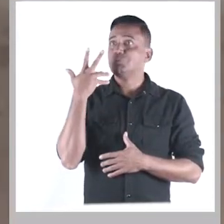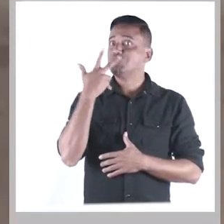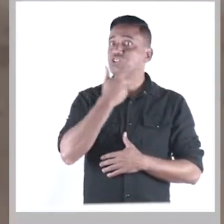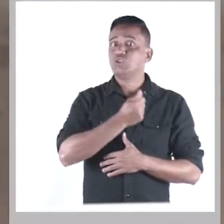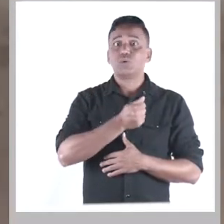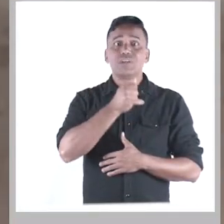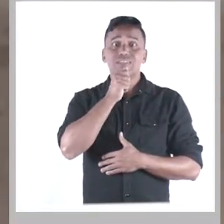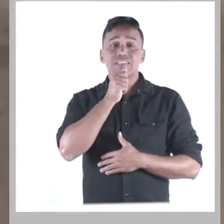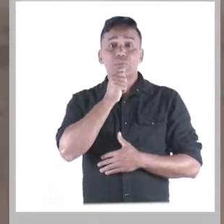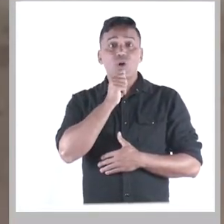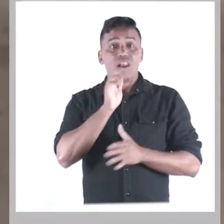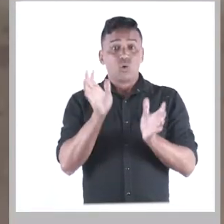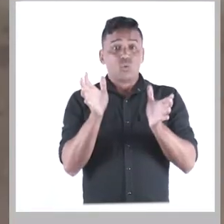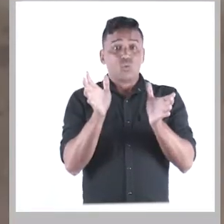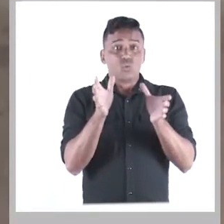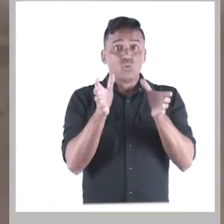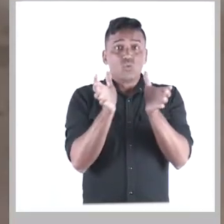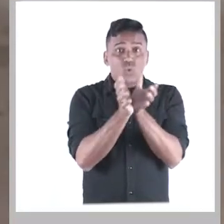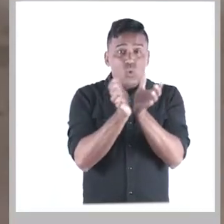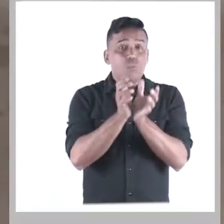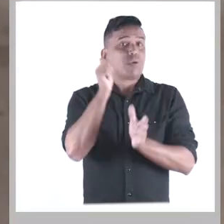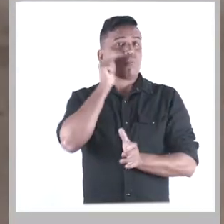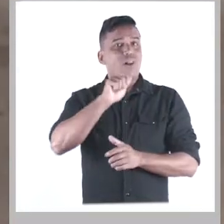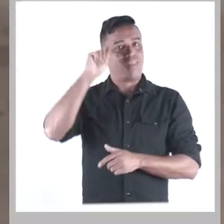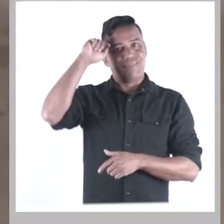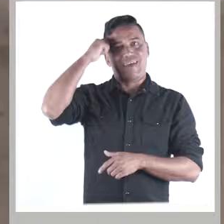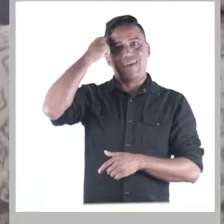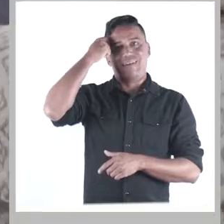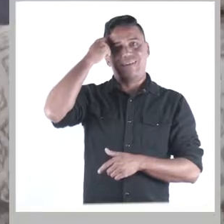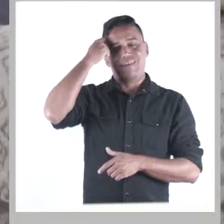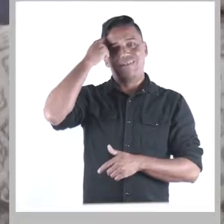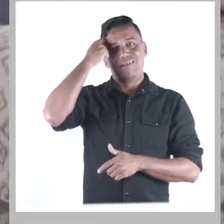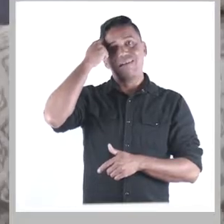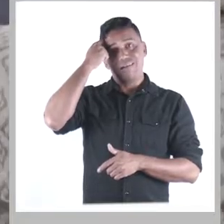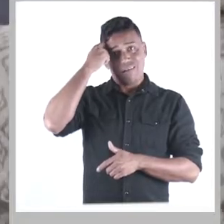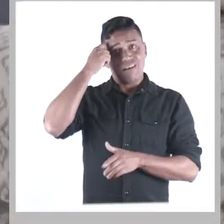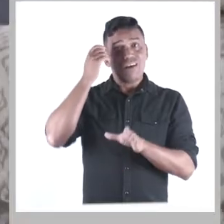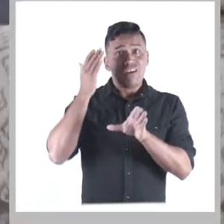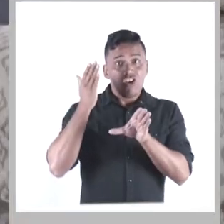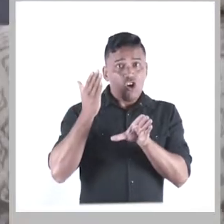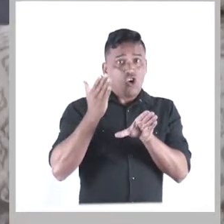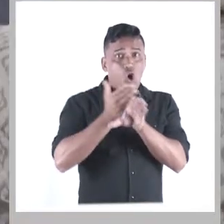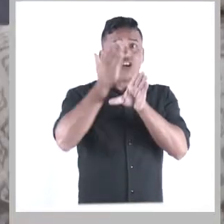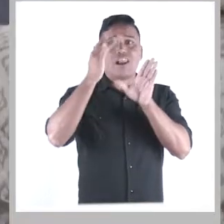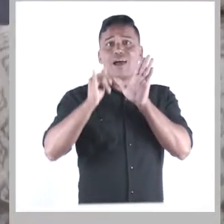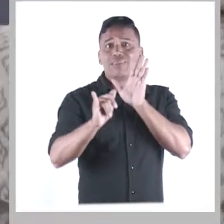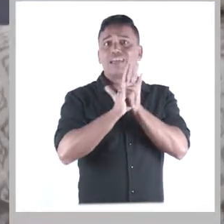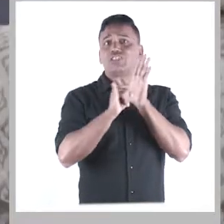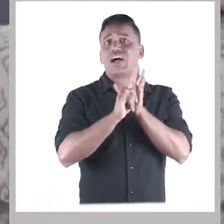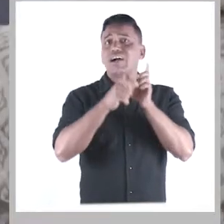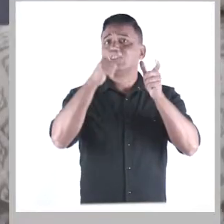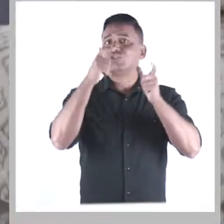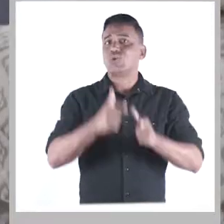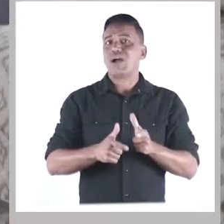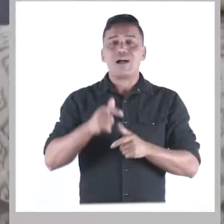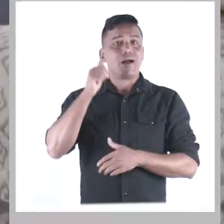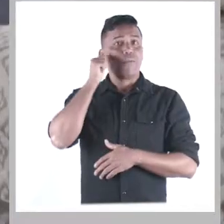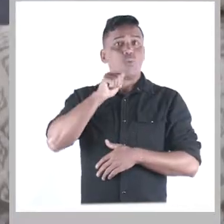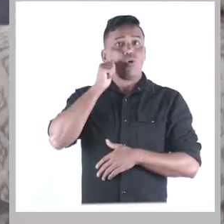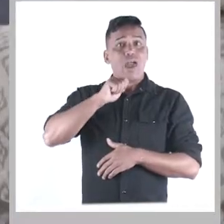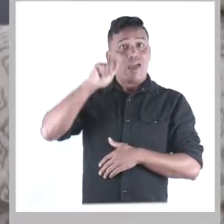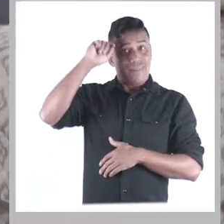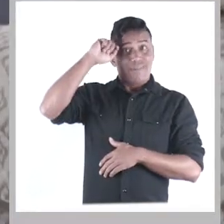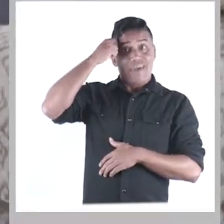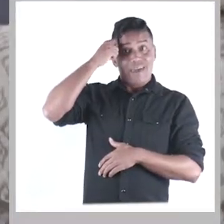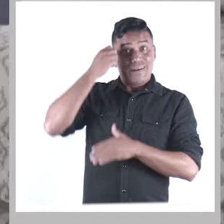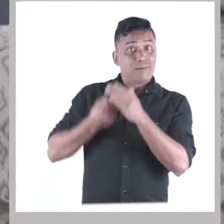acho lindo a forma como ela fala das mulheres negras, né? Exatamente buscando esse lugar, falando como a mulher negra